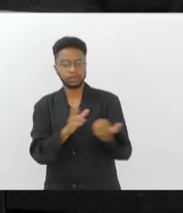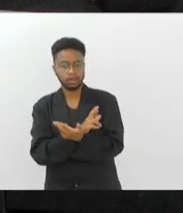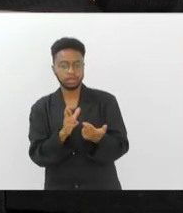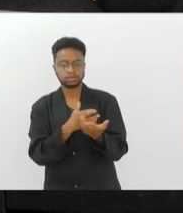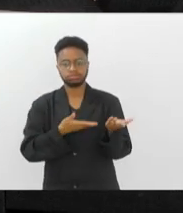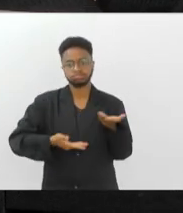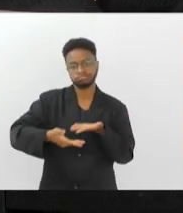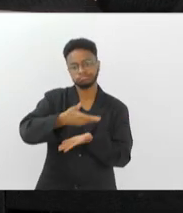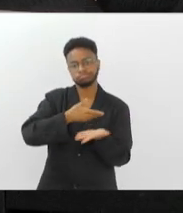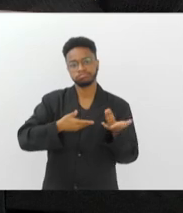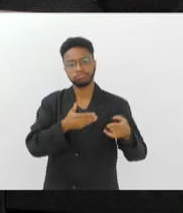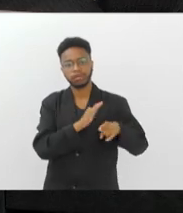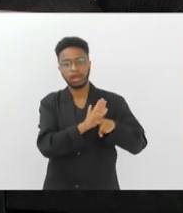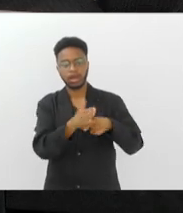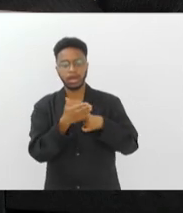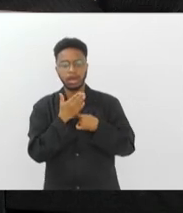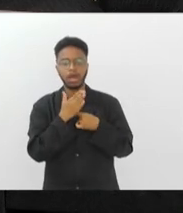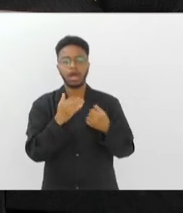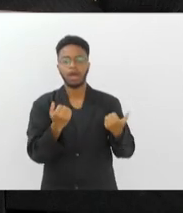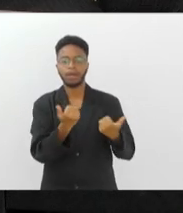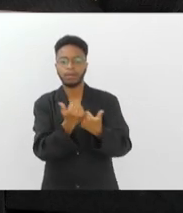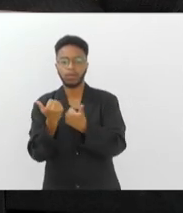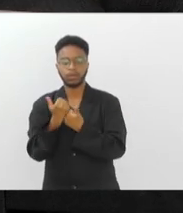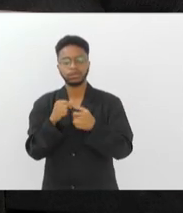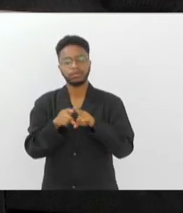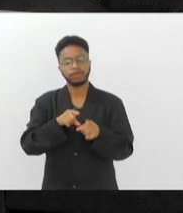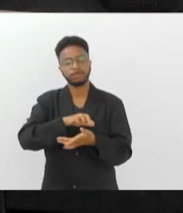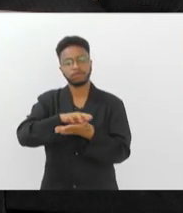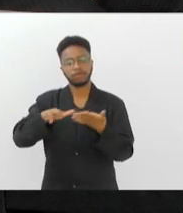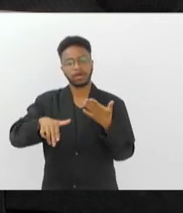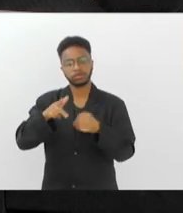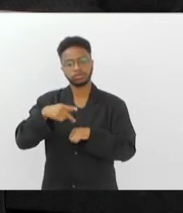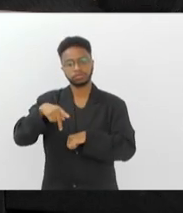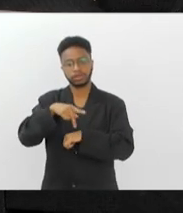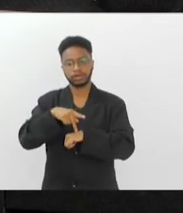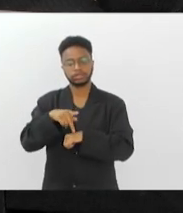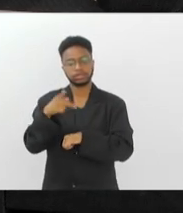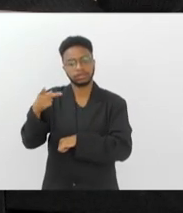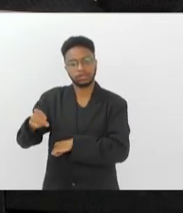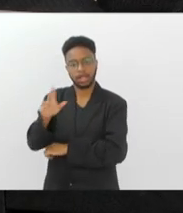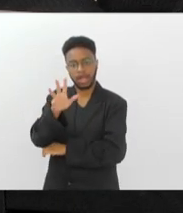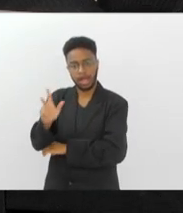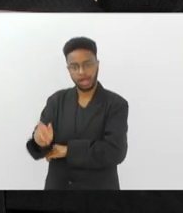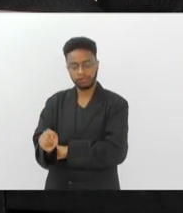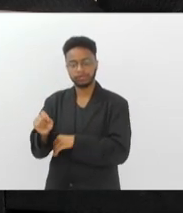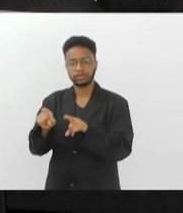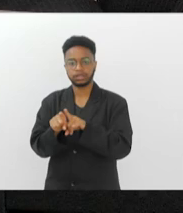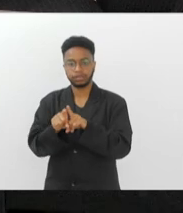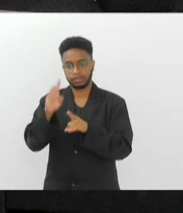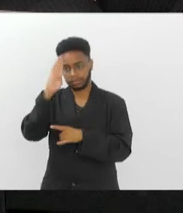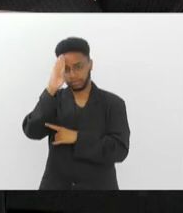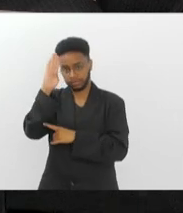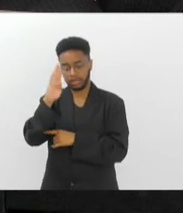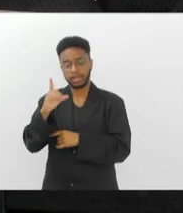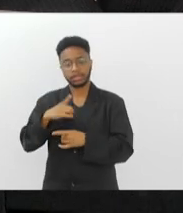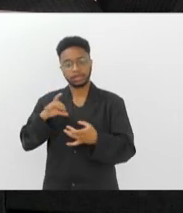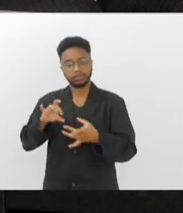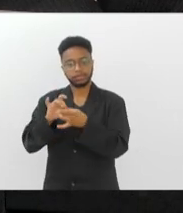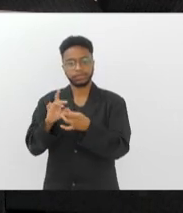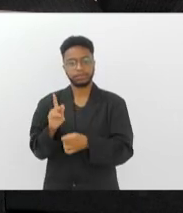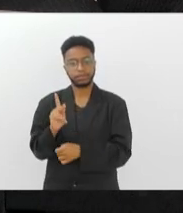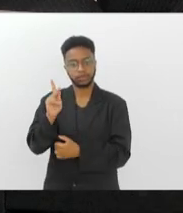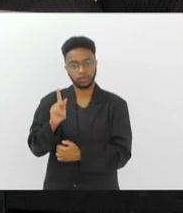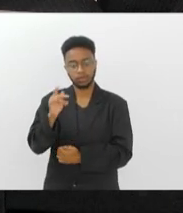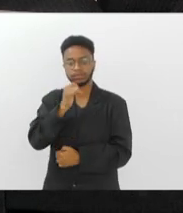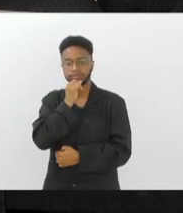cooperação e comerciais com vários países africanos, sobretudo petrolíferos,